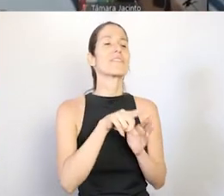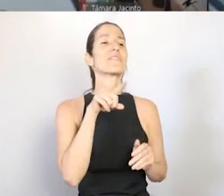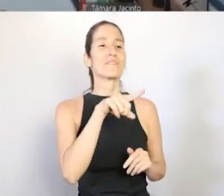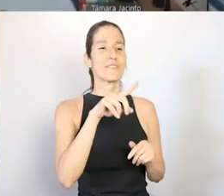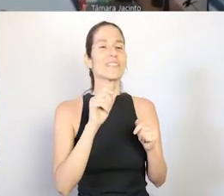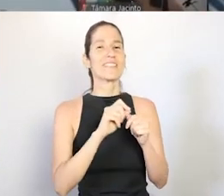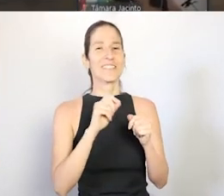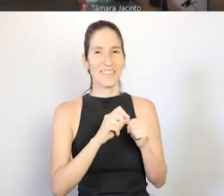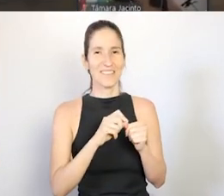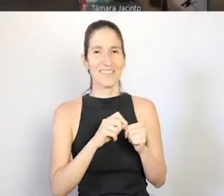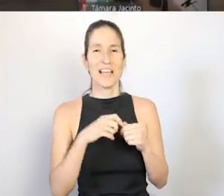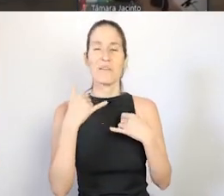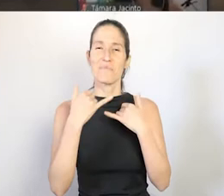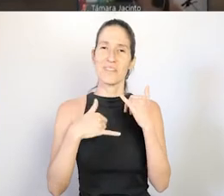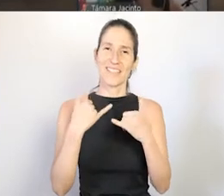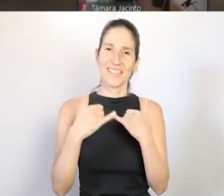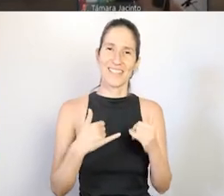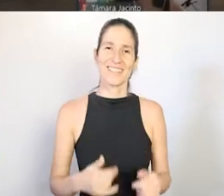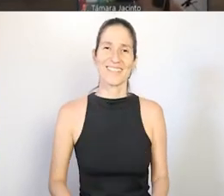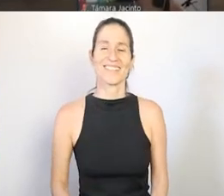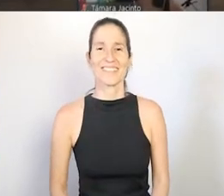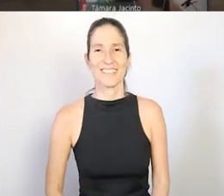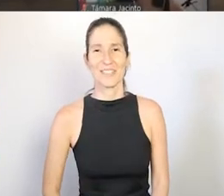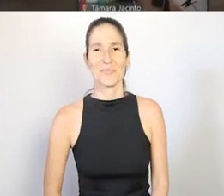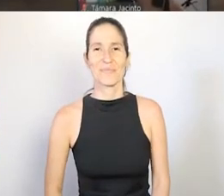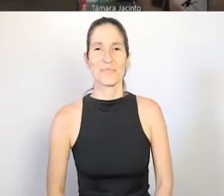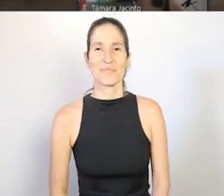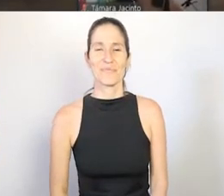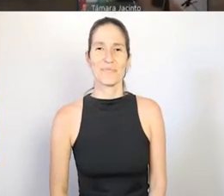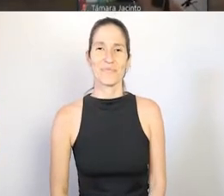também? Essa aí!